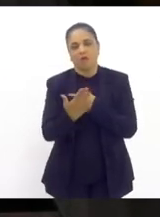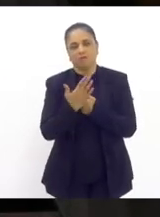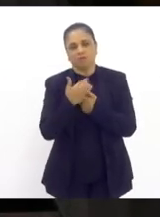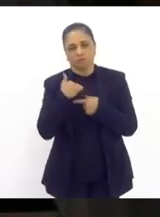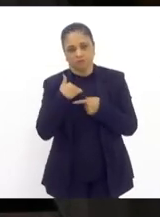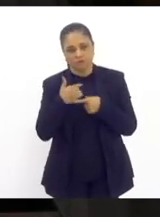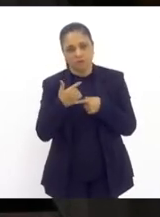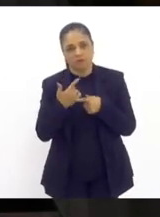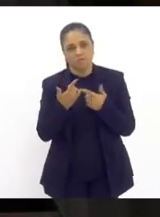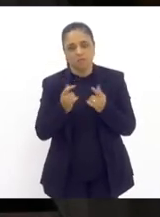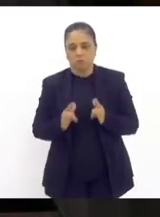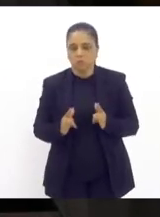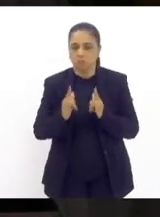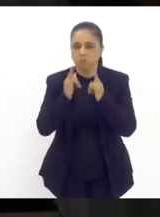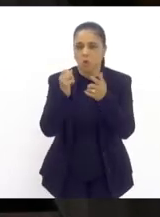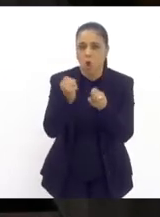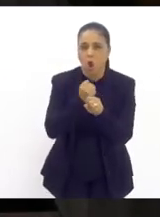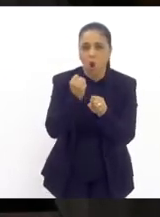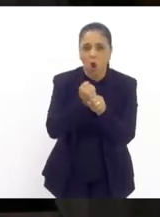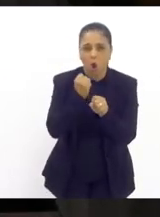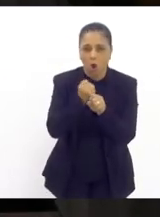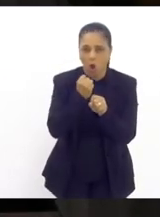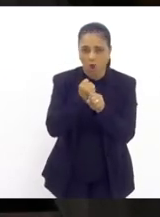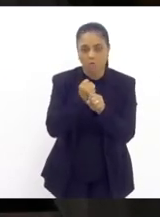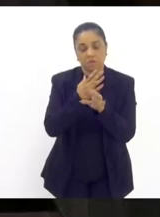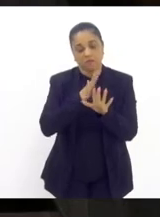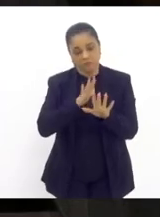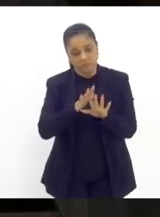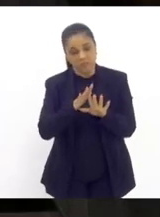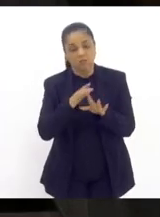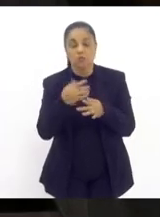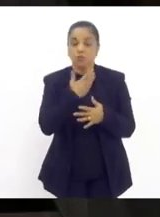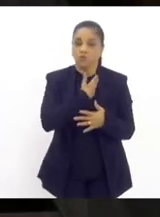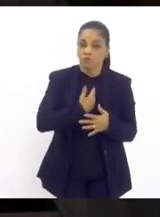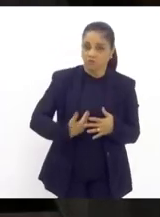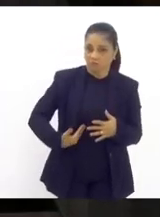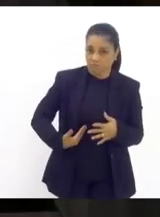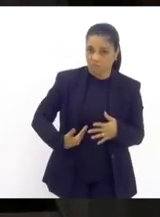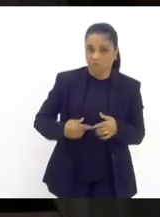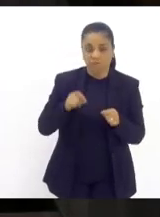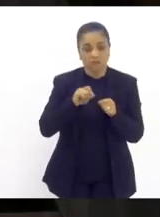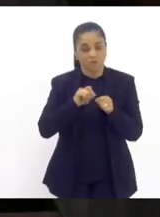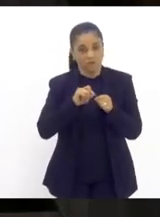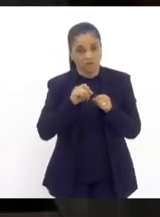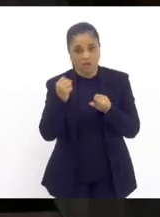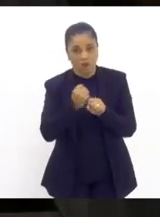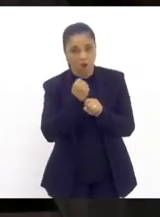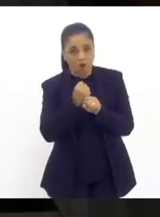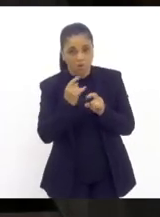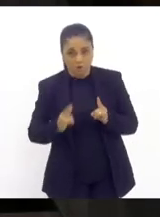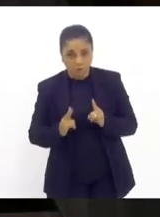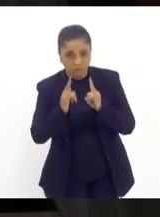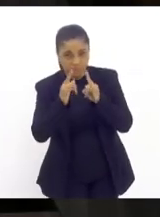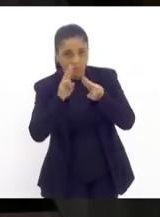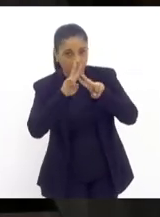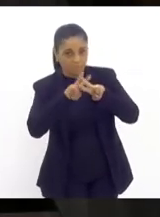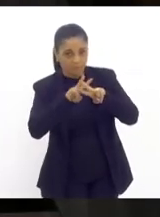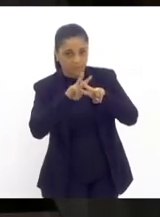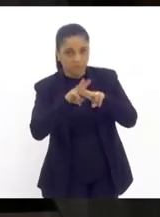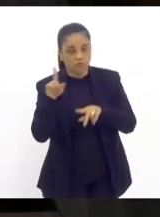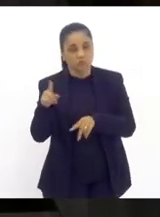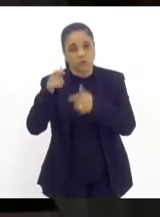não construa para que a gente não se for o caso para que o governo não construa esse presídio em Itaperuna